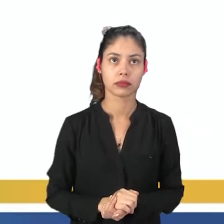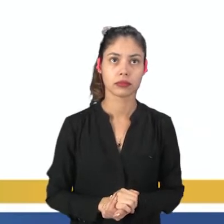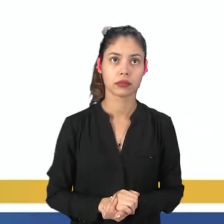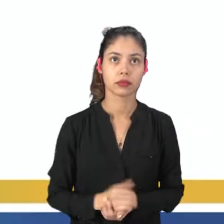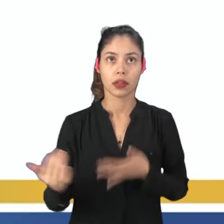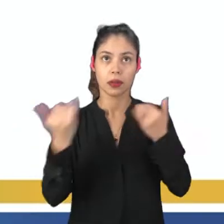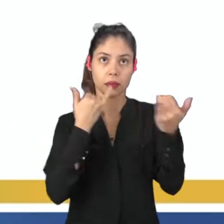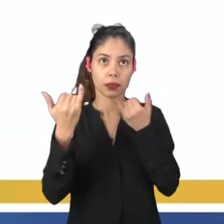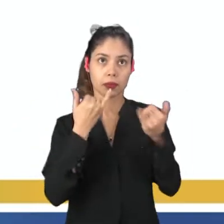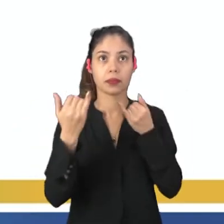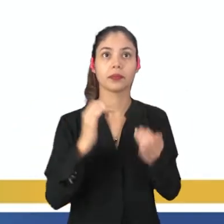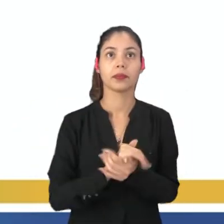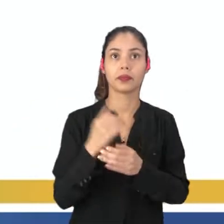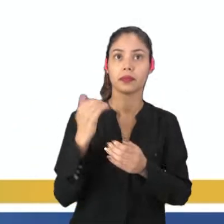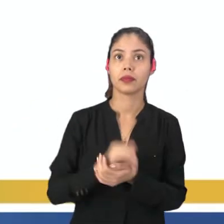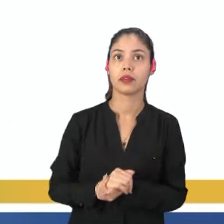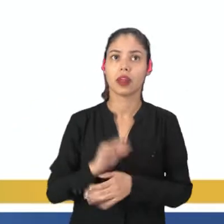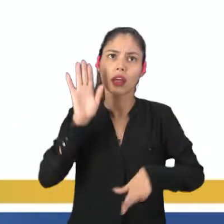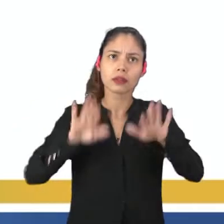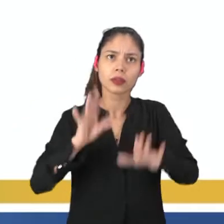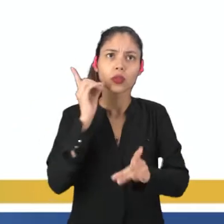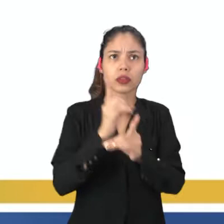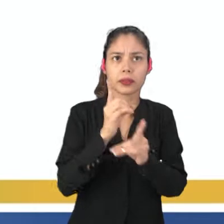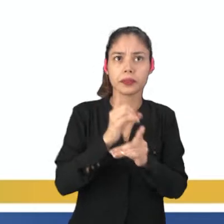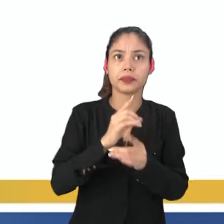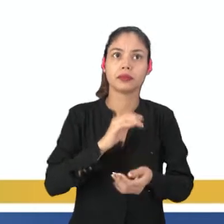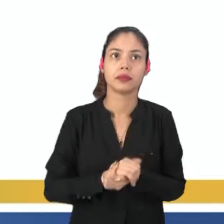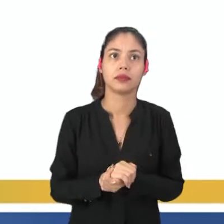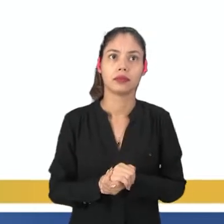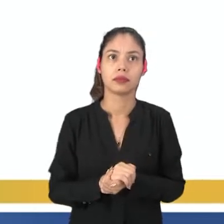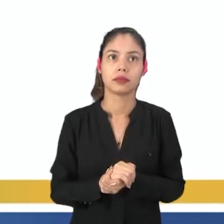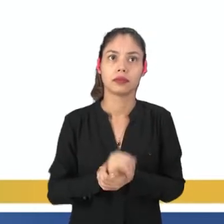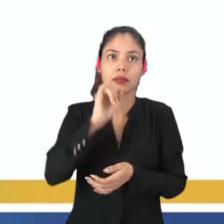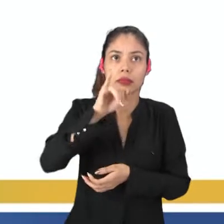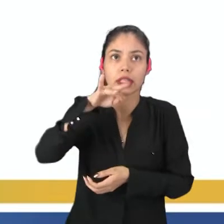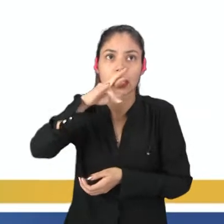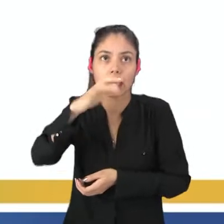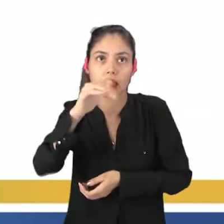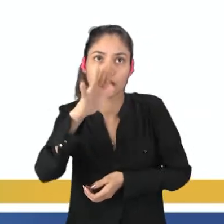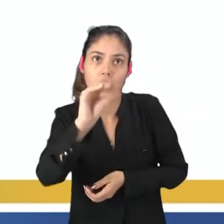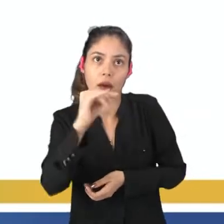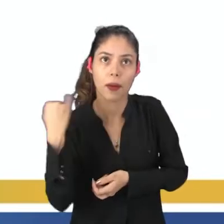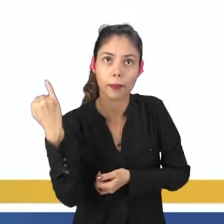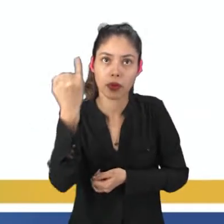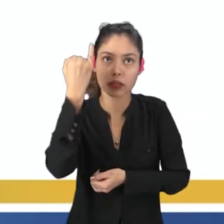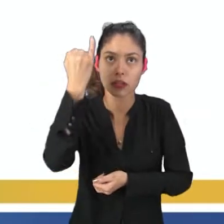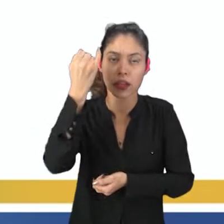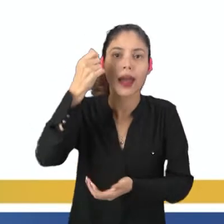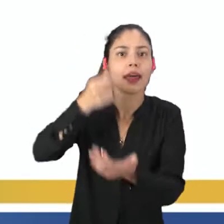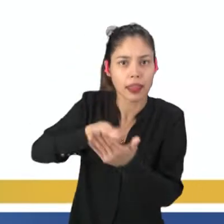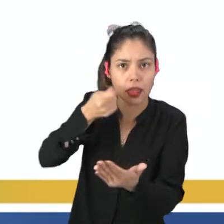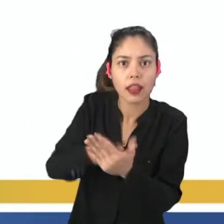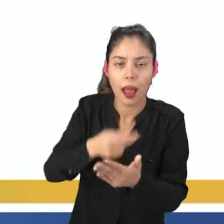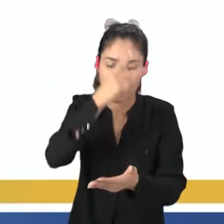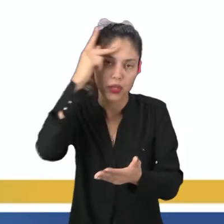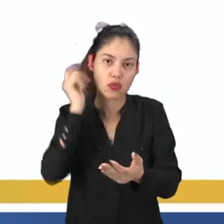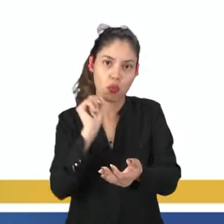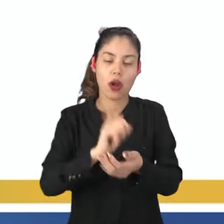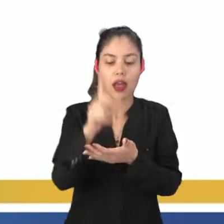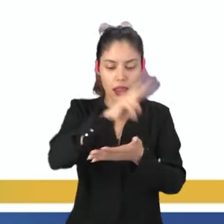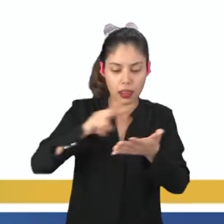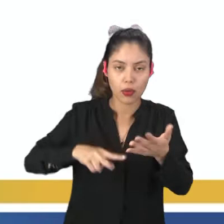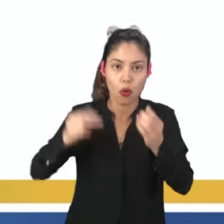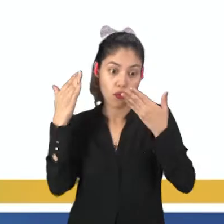Em anúncios publicitários, geralmente encontramos a intenção principal é convencer o leitor, ou seja,